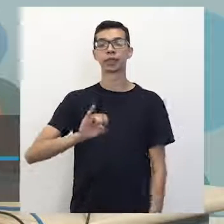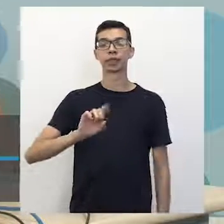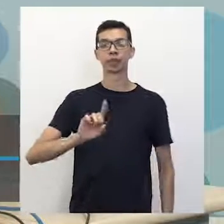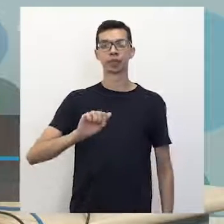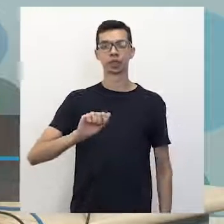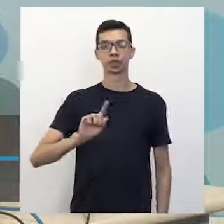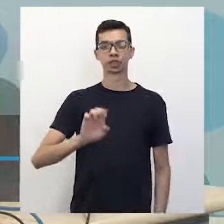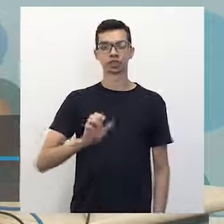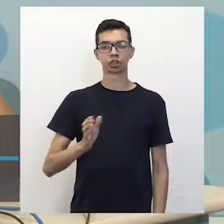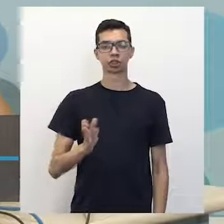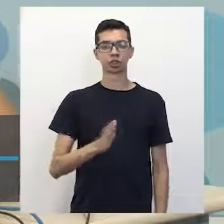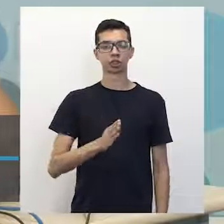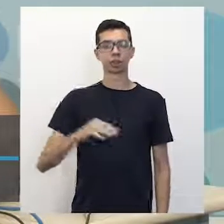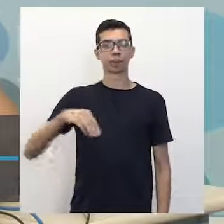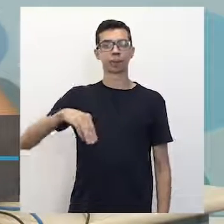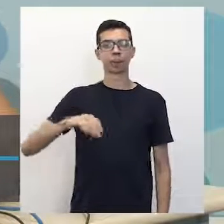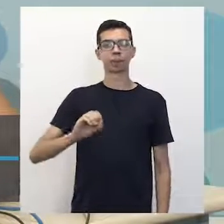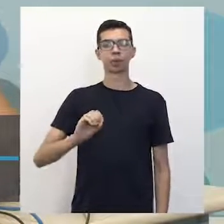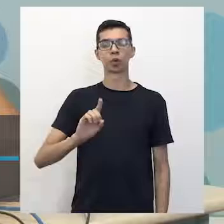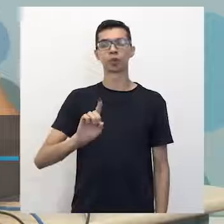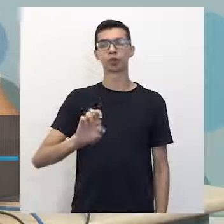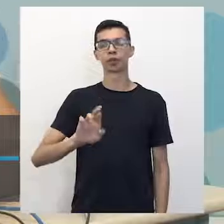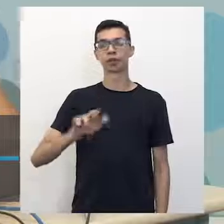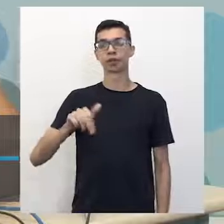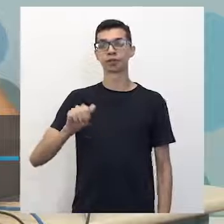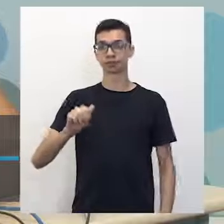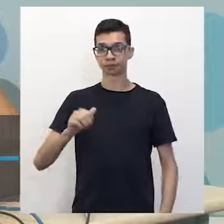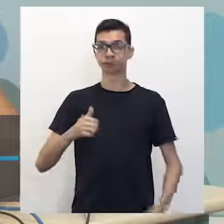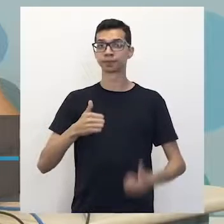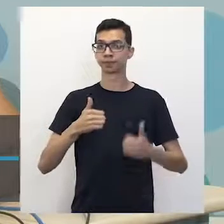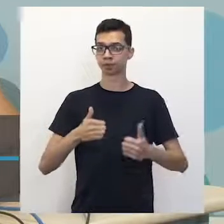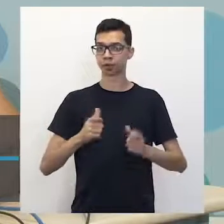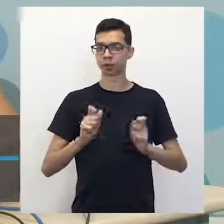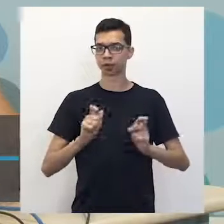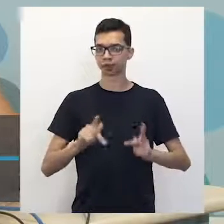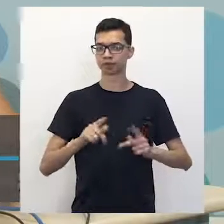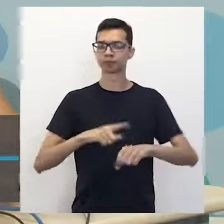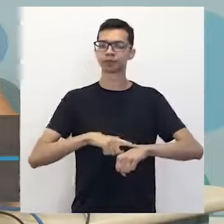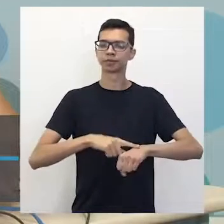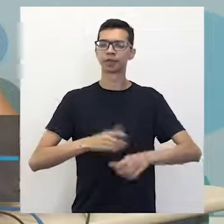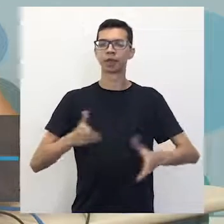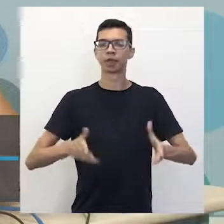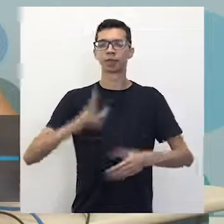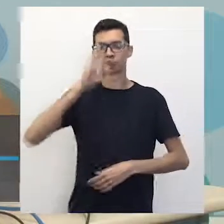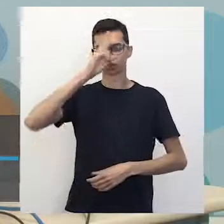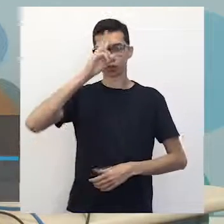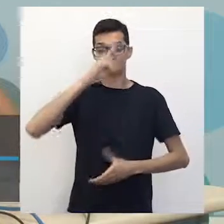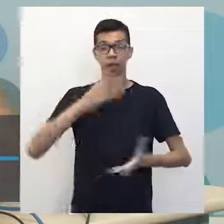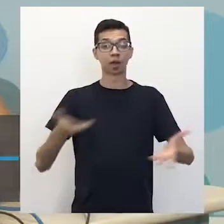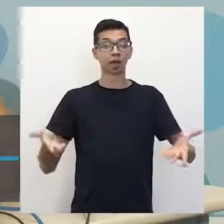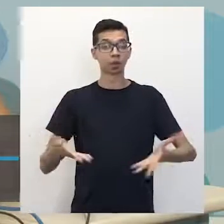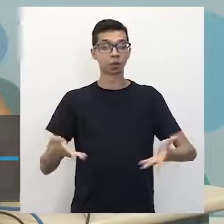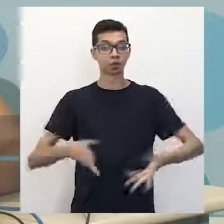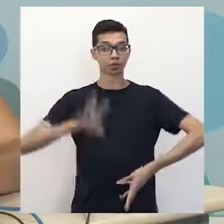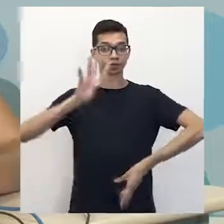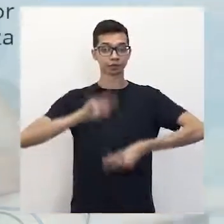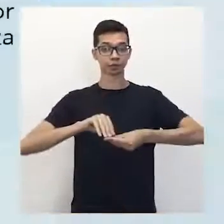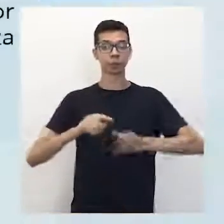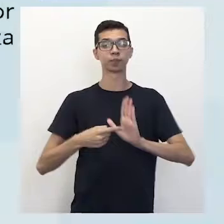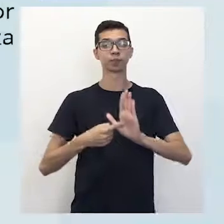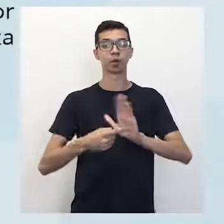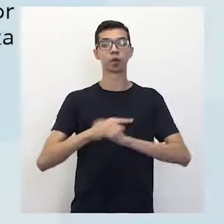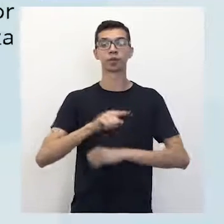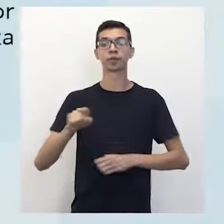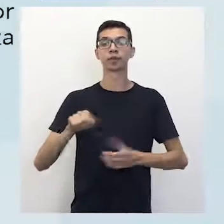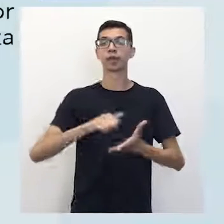as bases dessa transição para esses períodos da história aí, tá? Vamos finalizar indicando para vocês